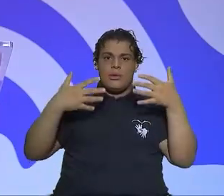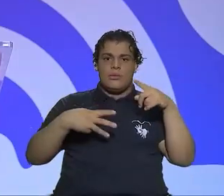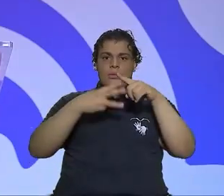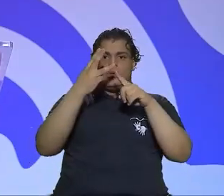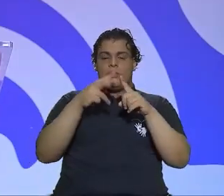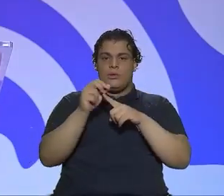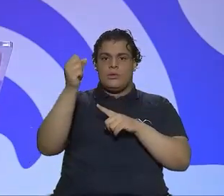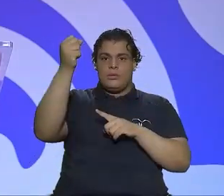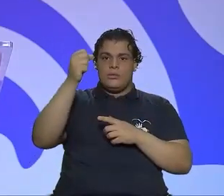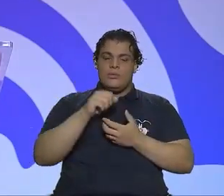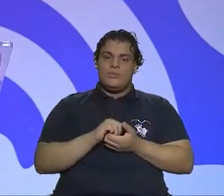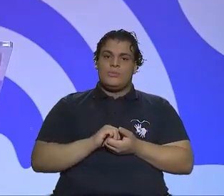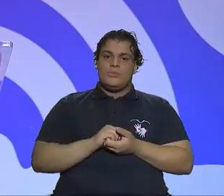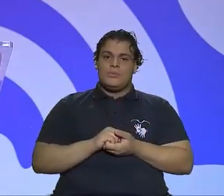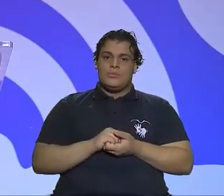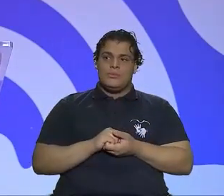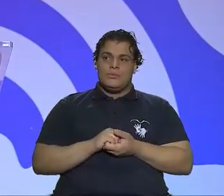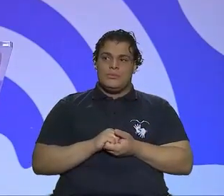3 vencedores.